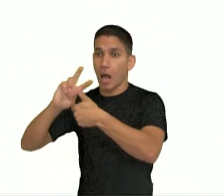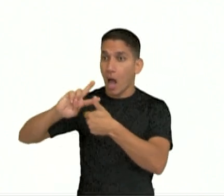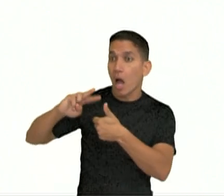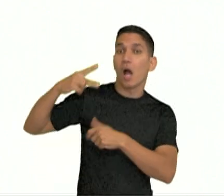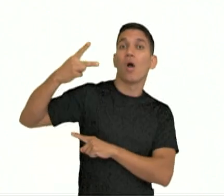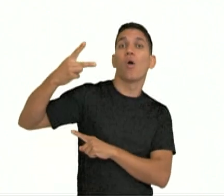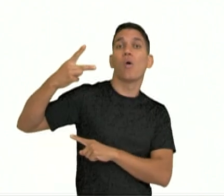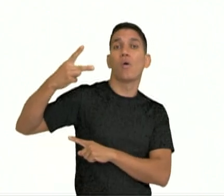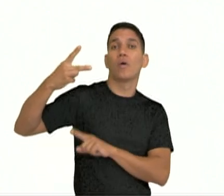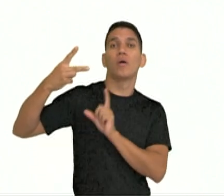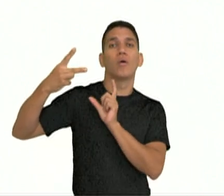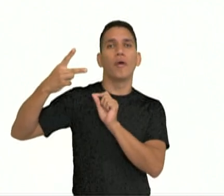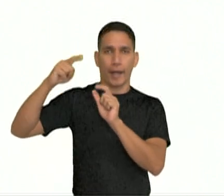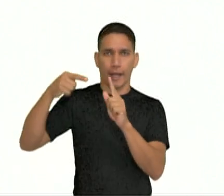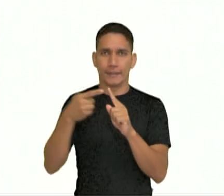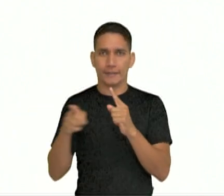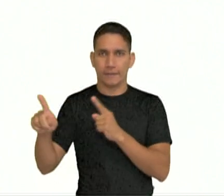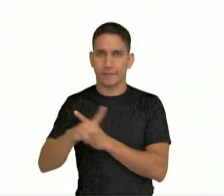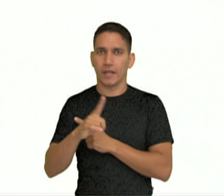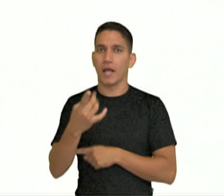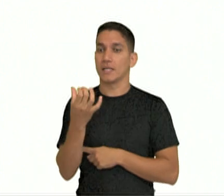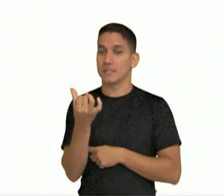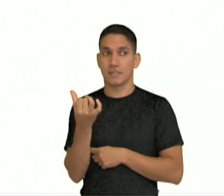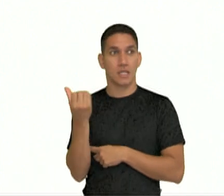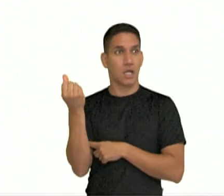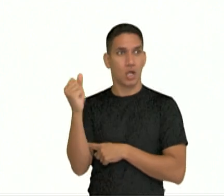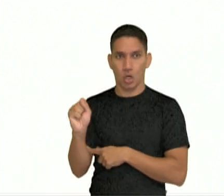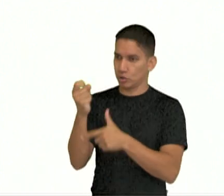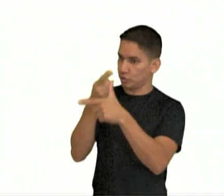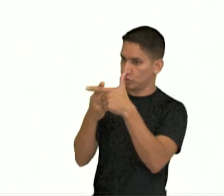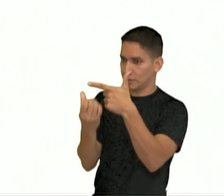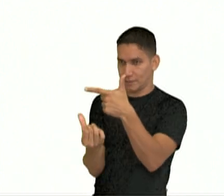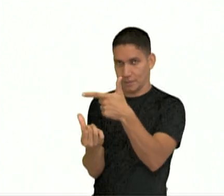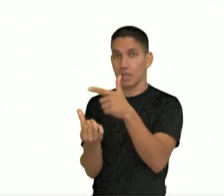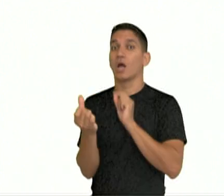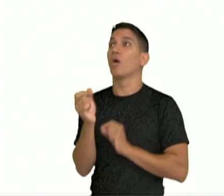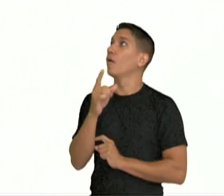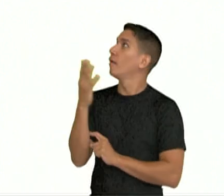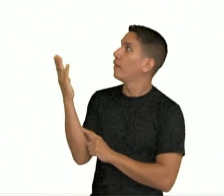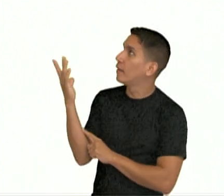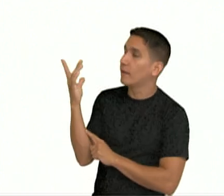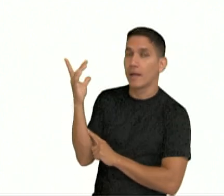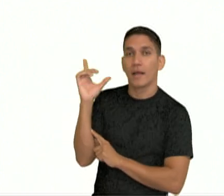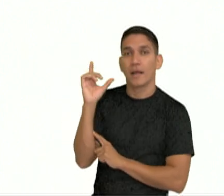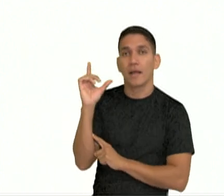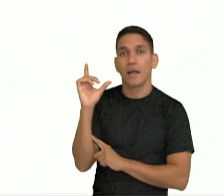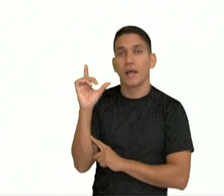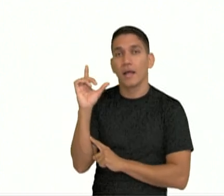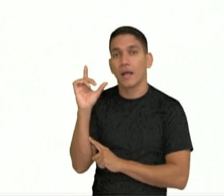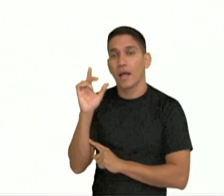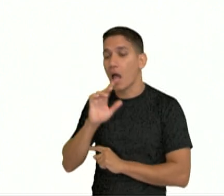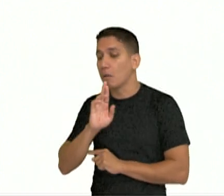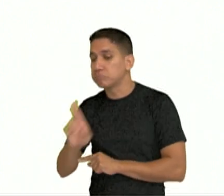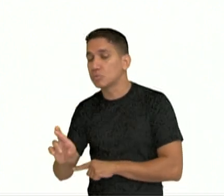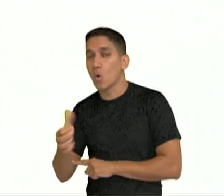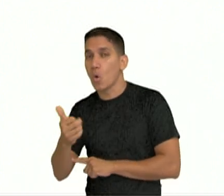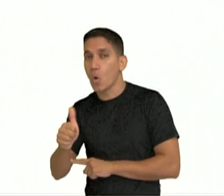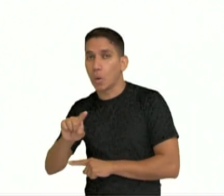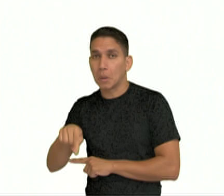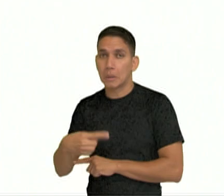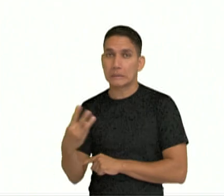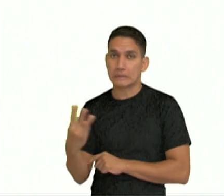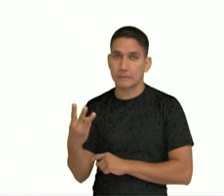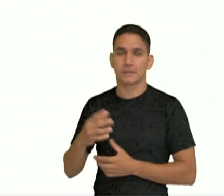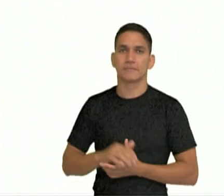fazendo o desvio ali, deu 68 dividido por 6, que deu aproximadamente 11,33.